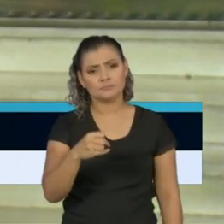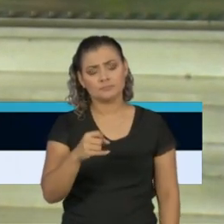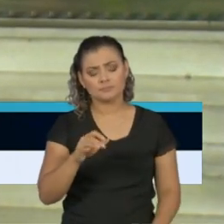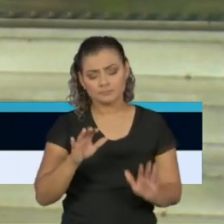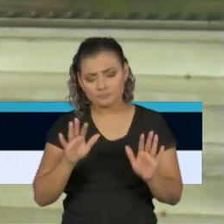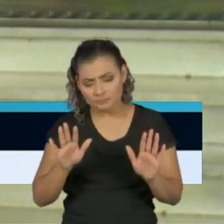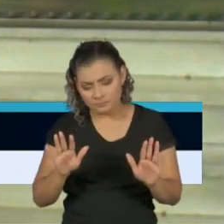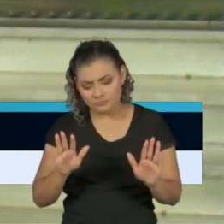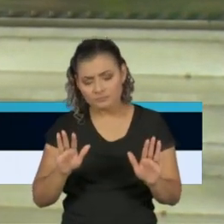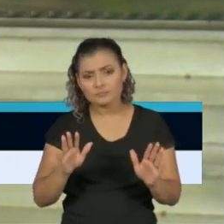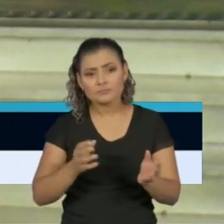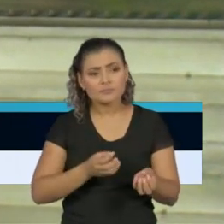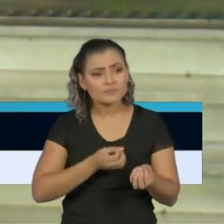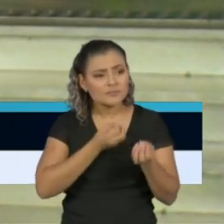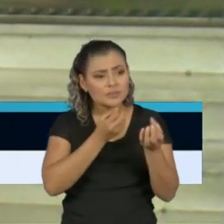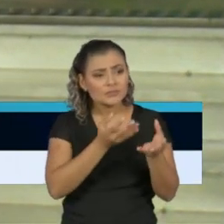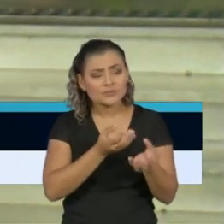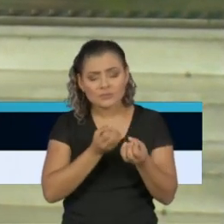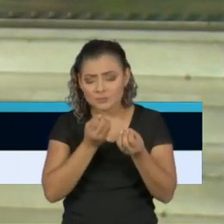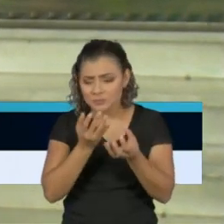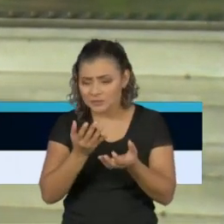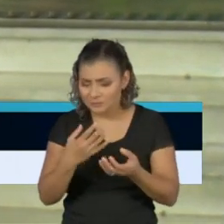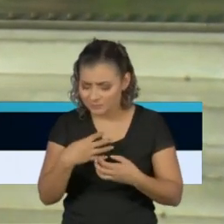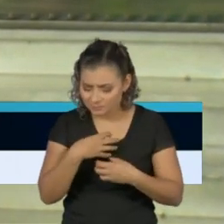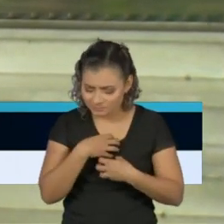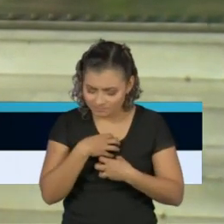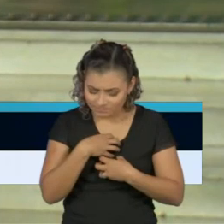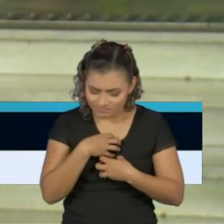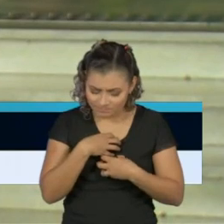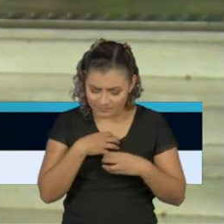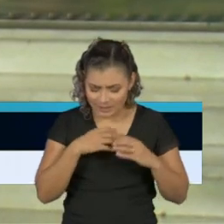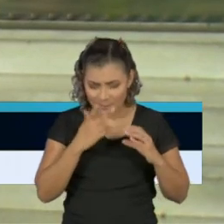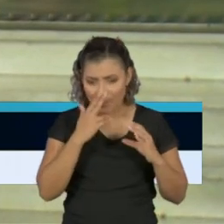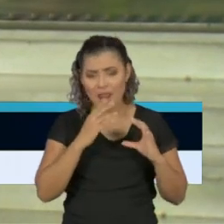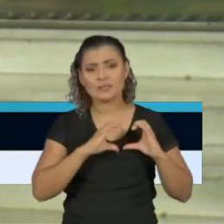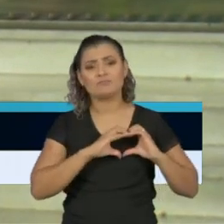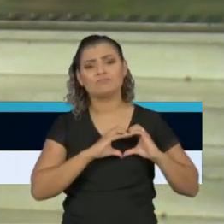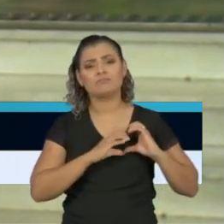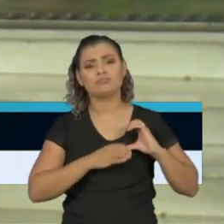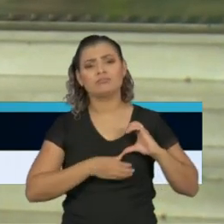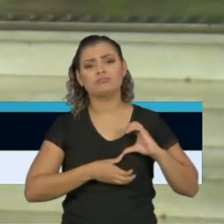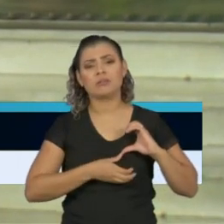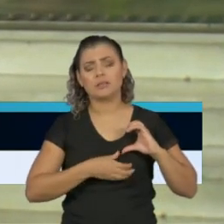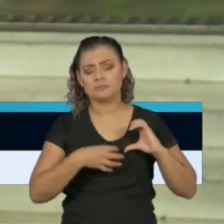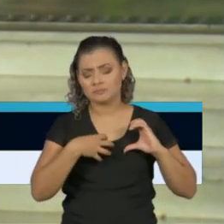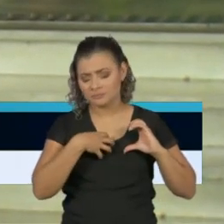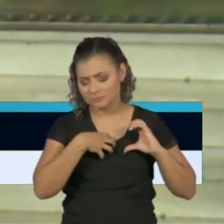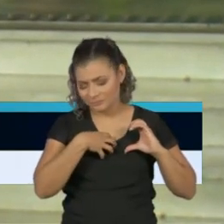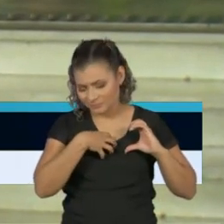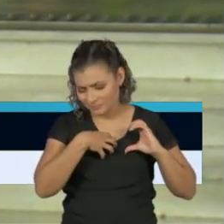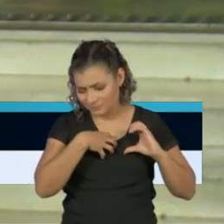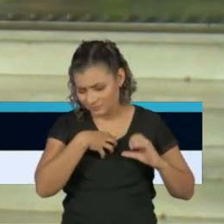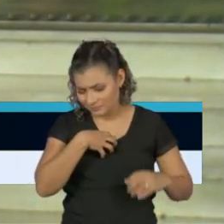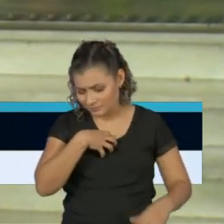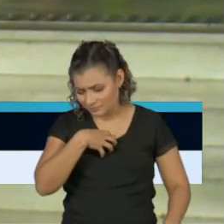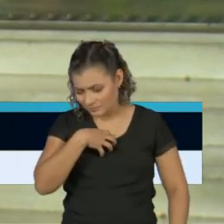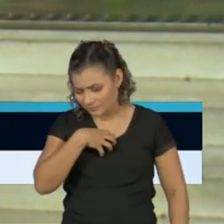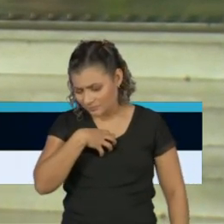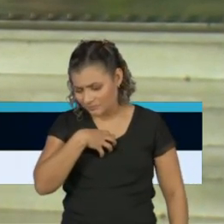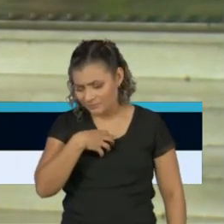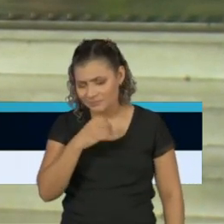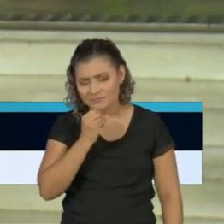com informações que cortam o coração dos brasileiros, volto a lembrar